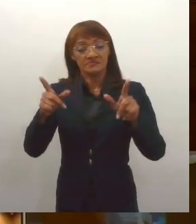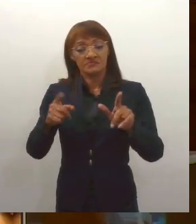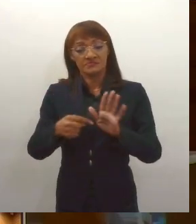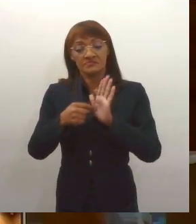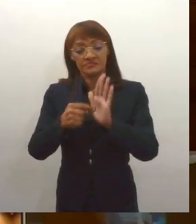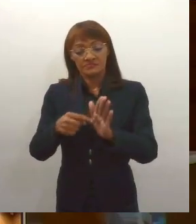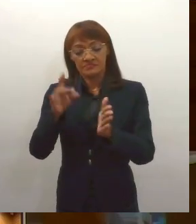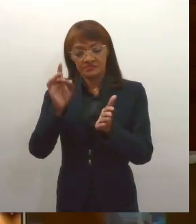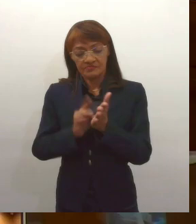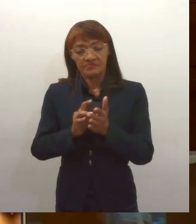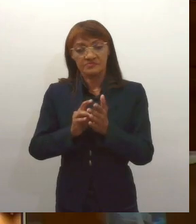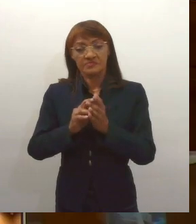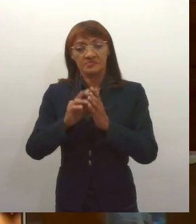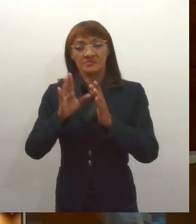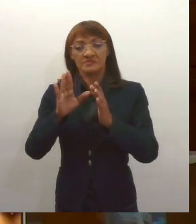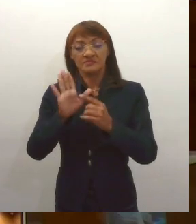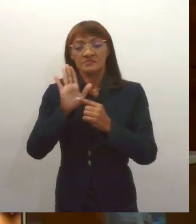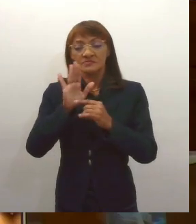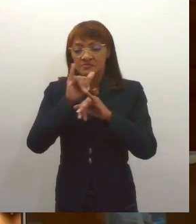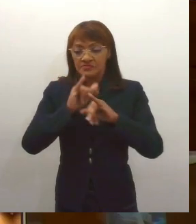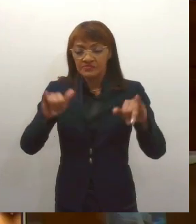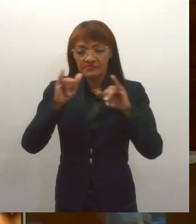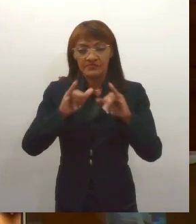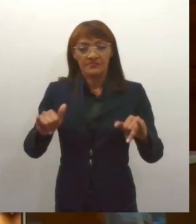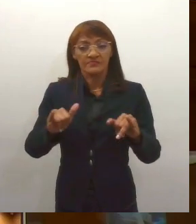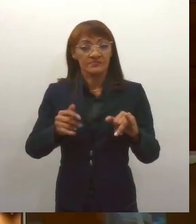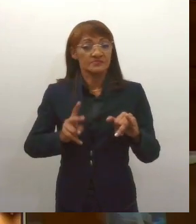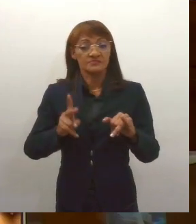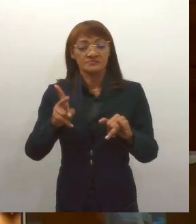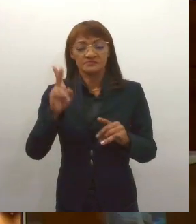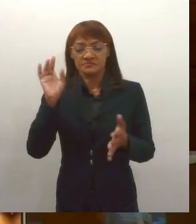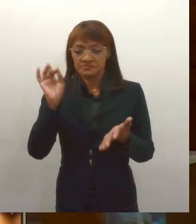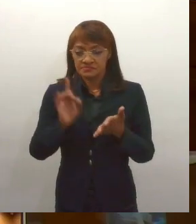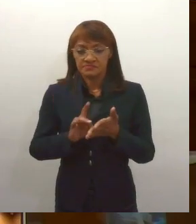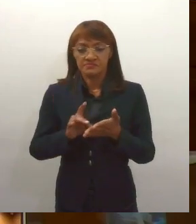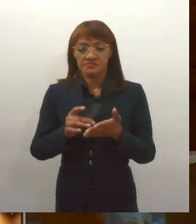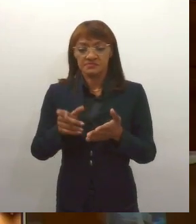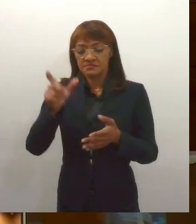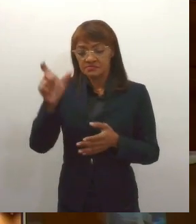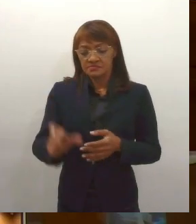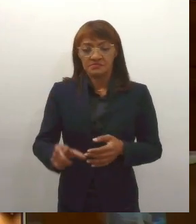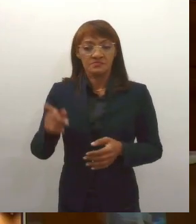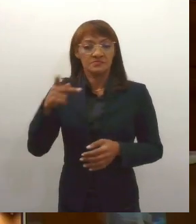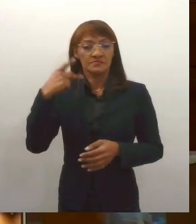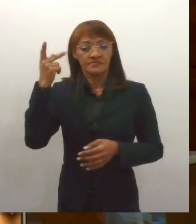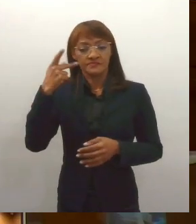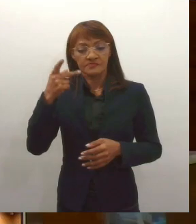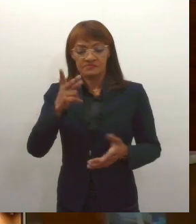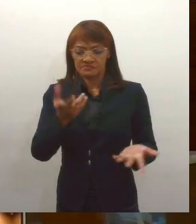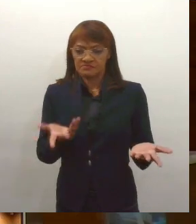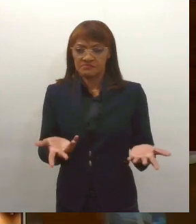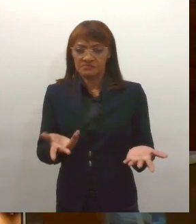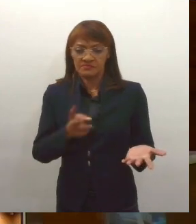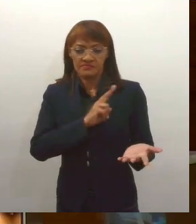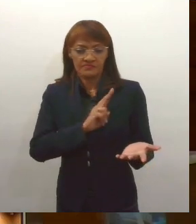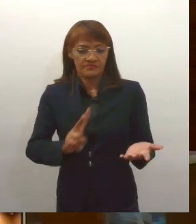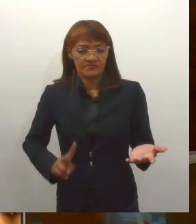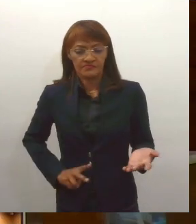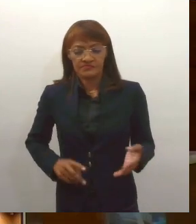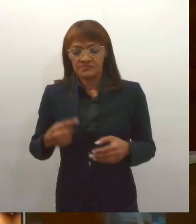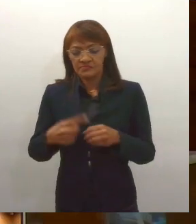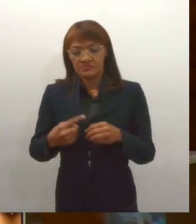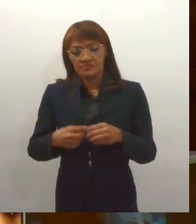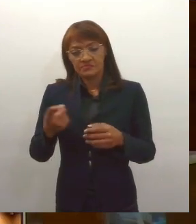principalmente vindo de um parlamentar né um vereador aí do interior de Sergipe é senhor presidente muito